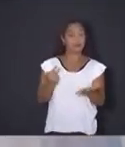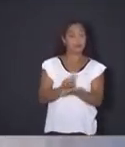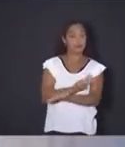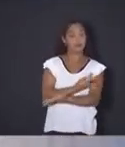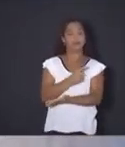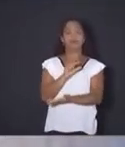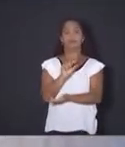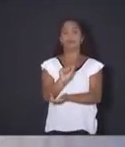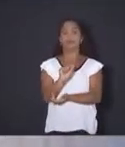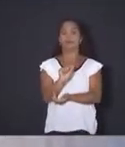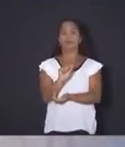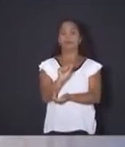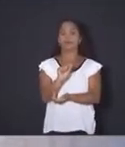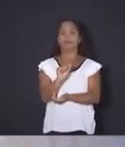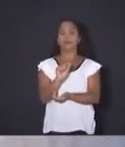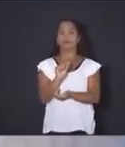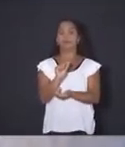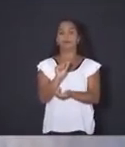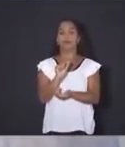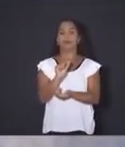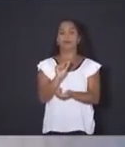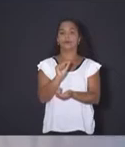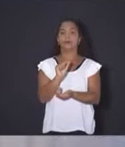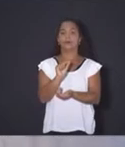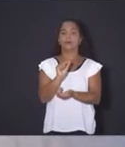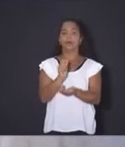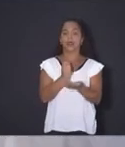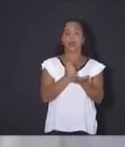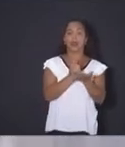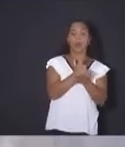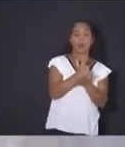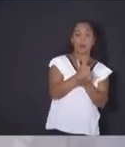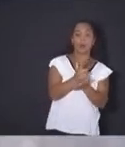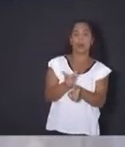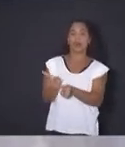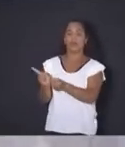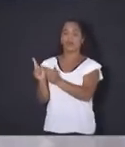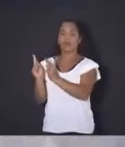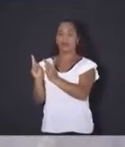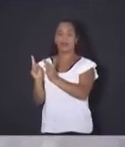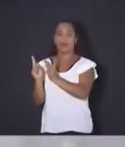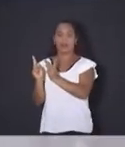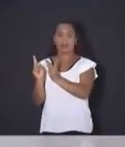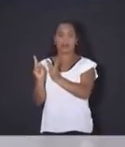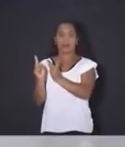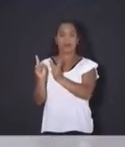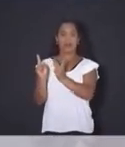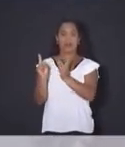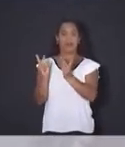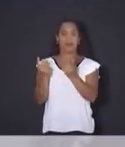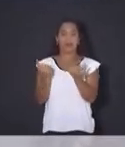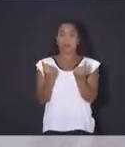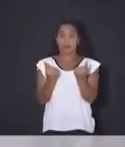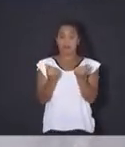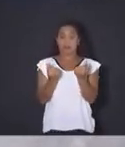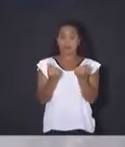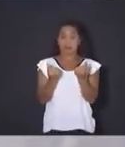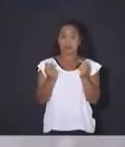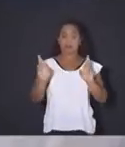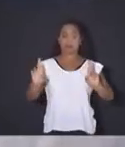mercado uma compra e venda de coisas que estão além do que ela